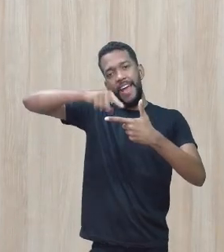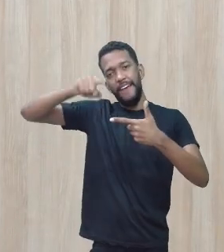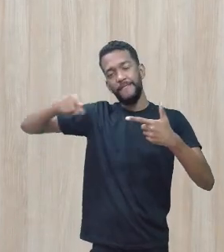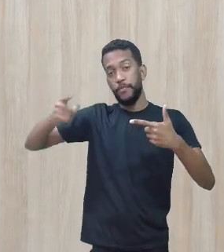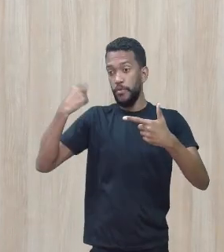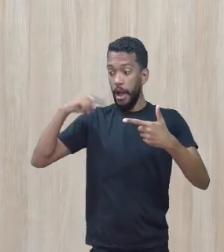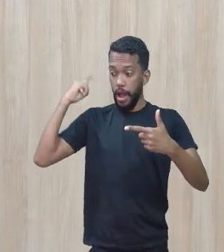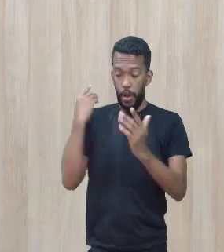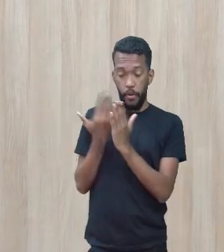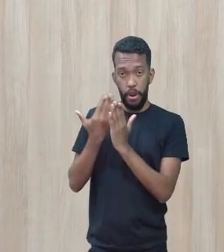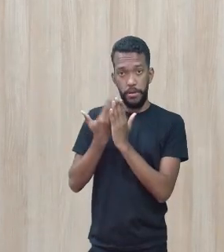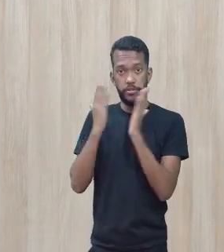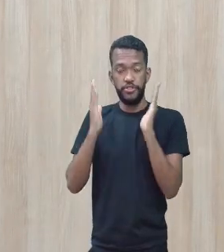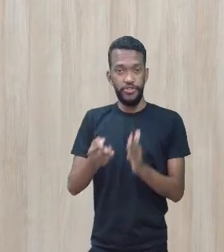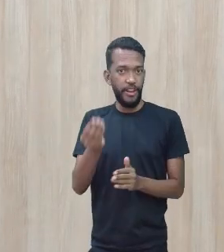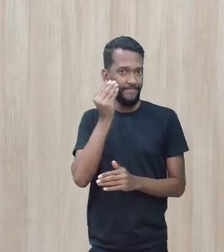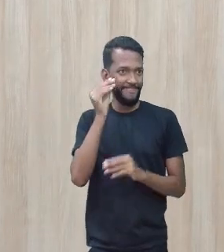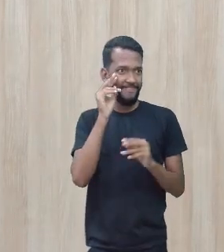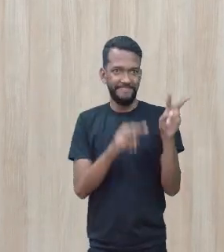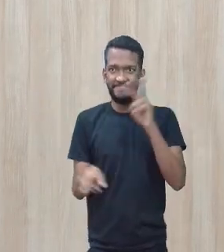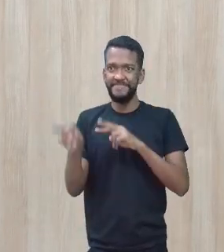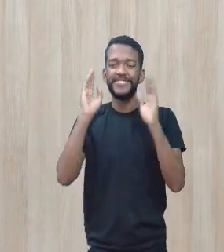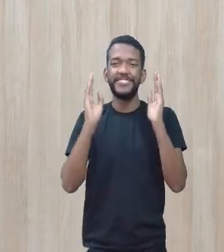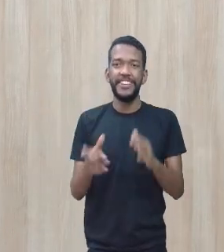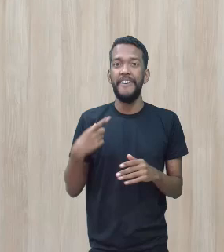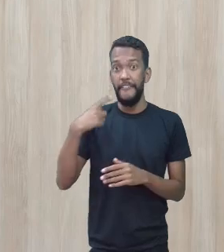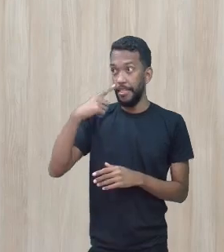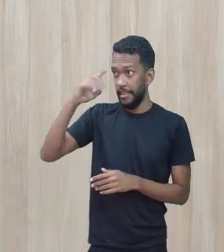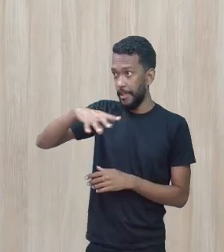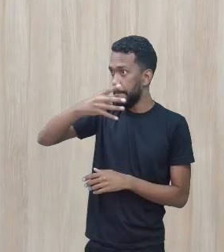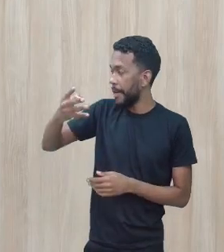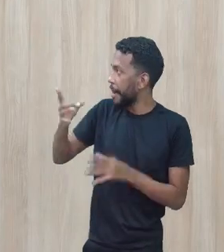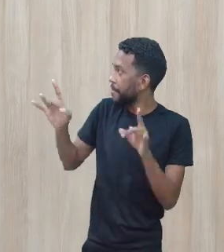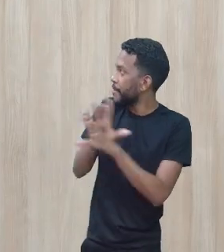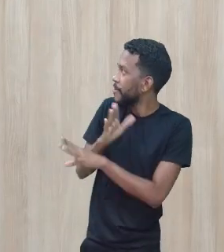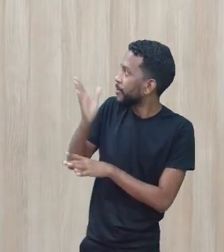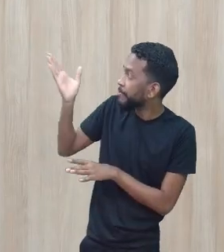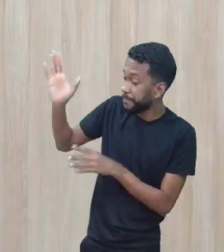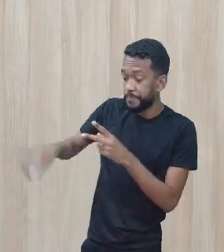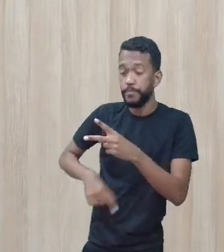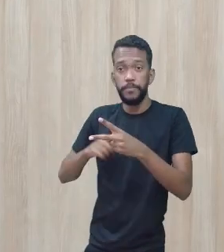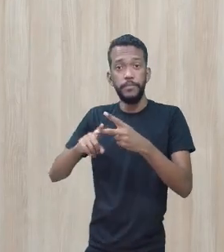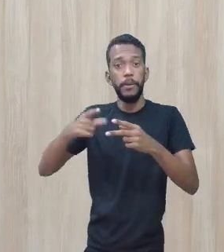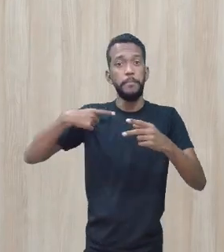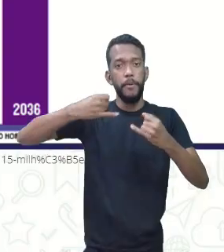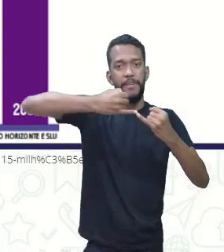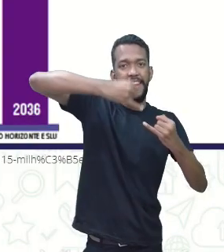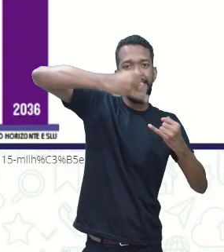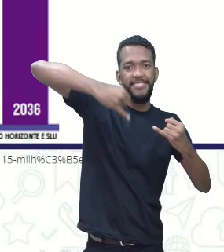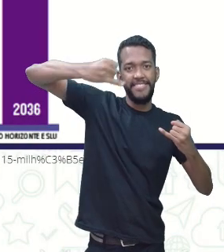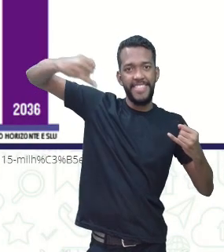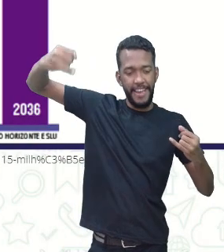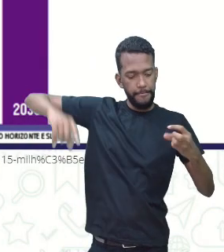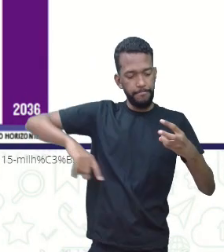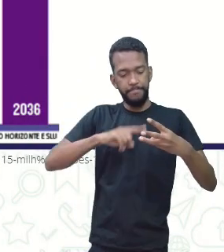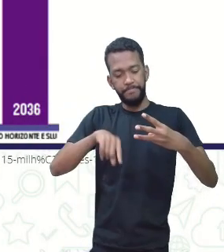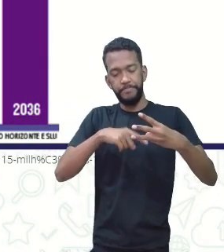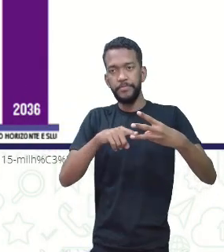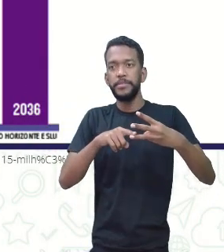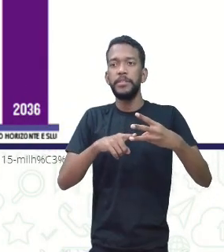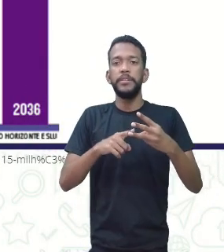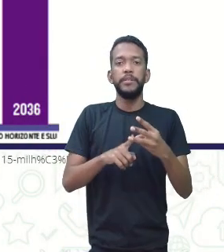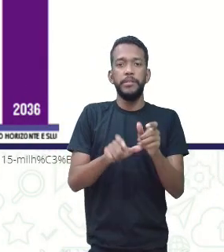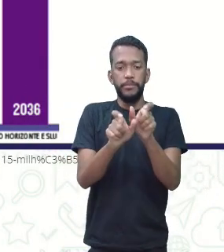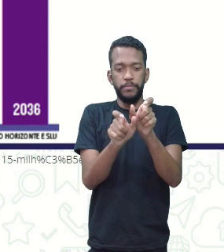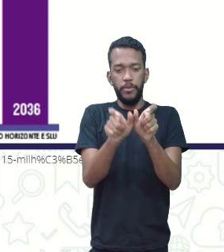de a gente analisar a informação, a gente já bate o olho, aqui tem uma tabela. Aqui tem um gráfico de linha, aqui tem um gráfico de